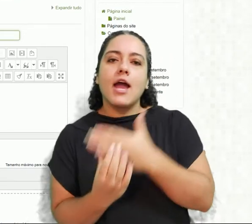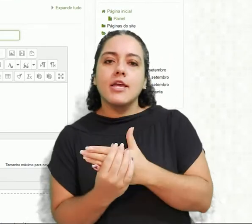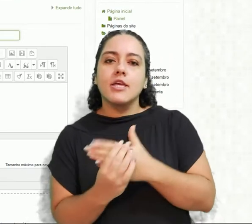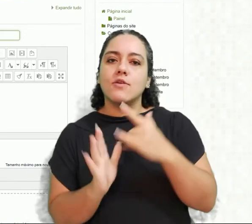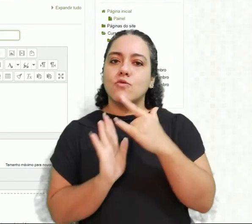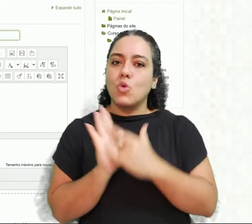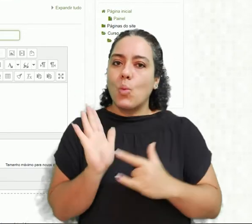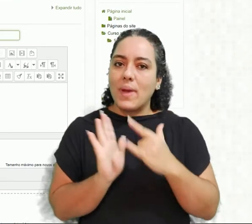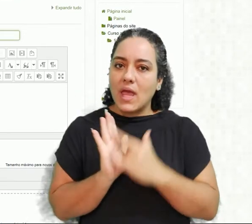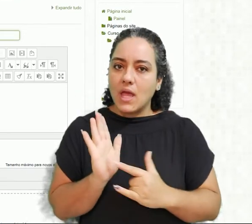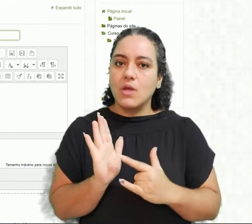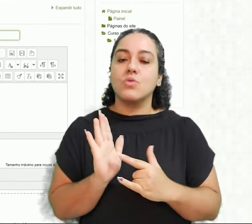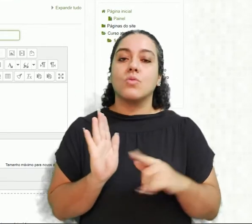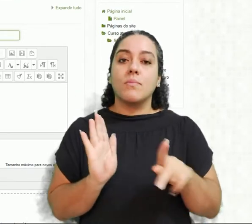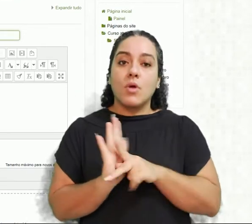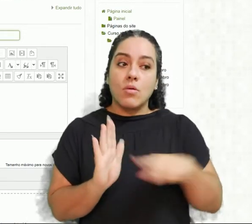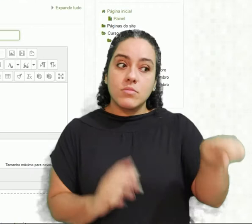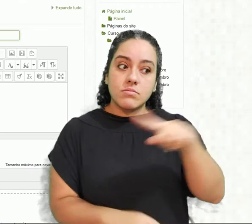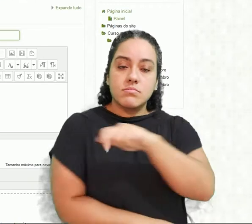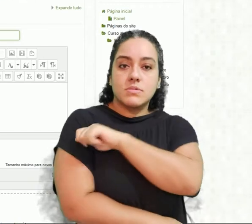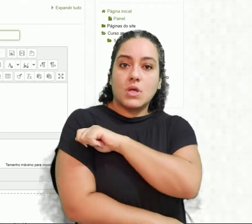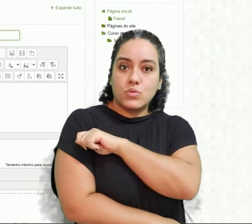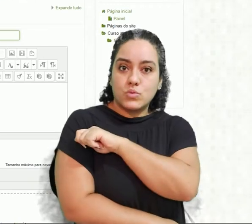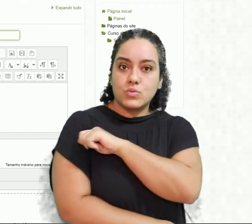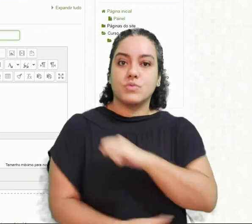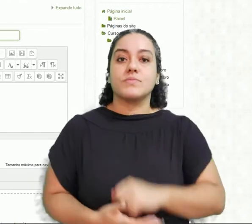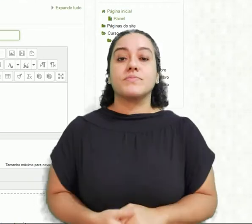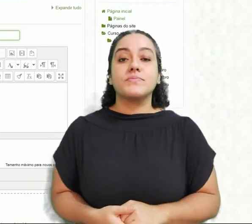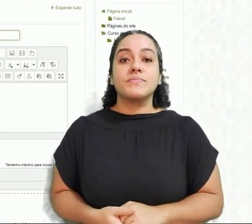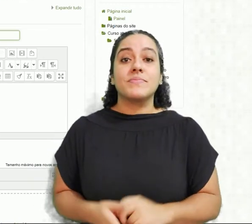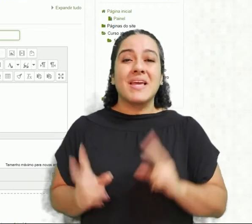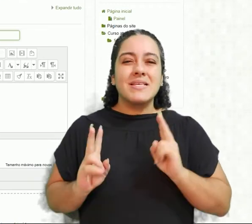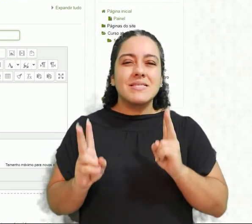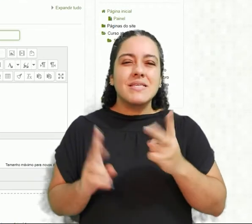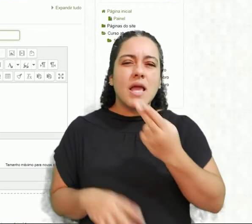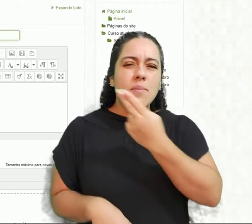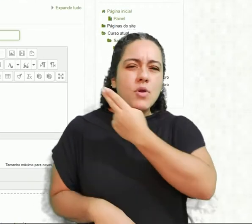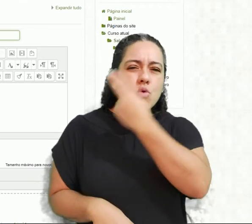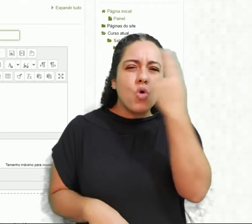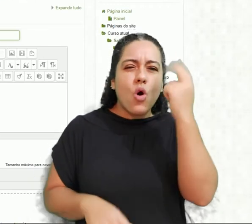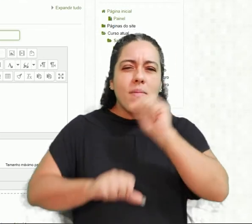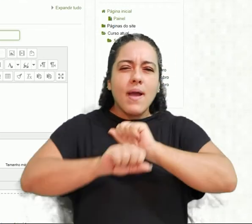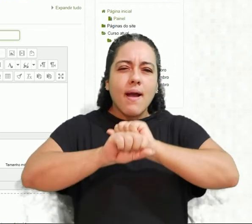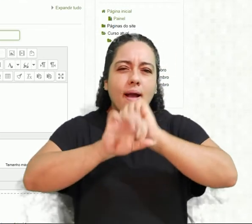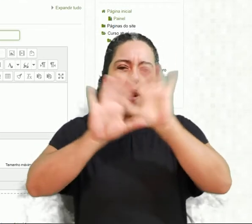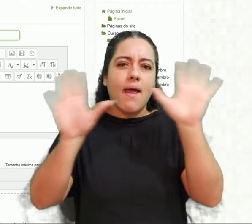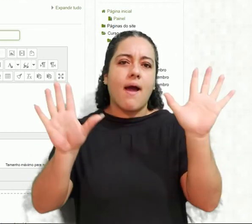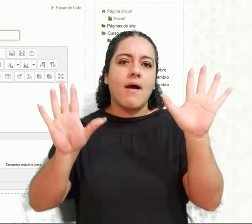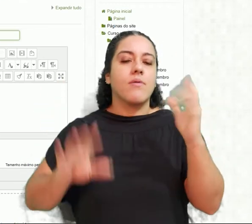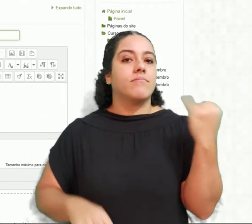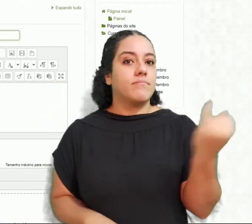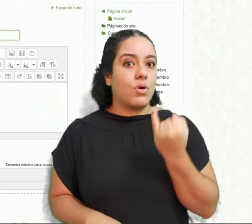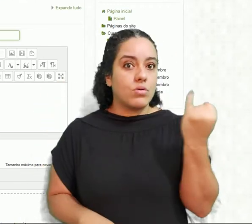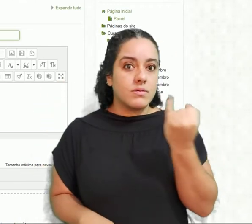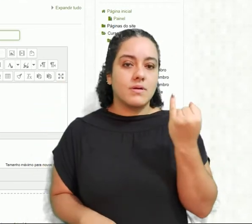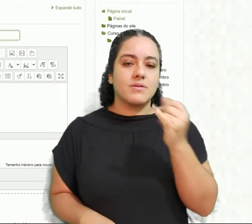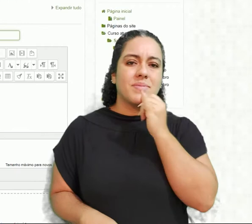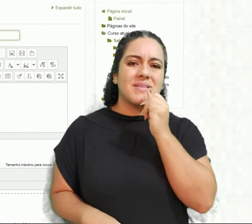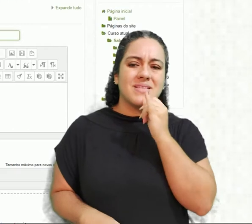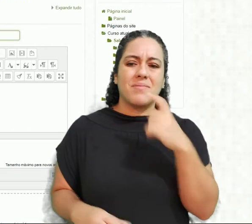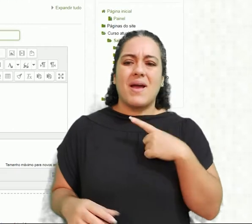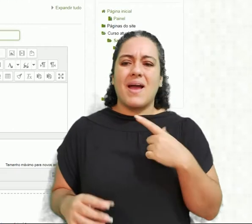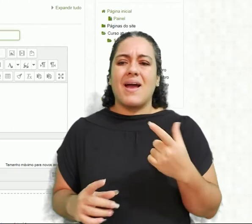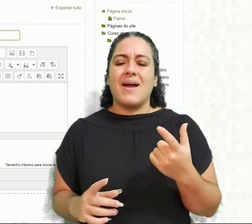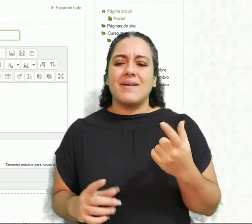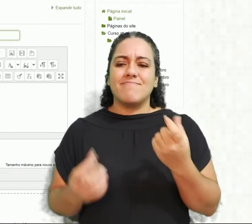documentação para os alunos de sempre o nome bem descritivo tá ao fazer tutoriais é difícil